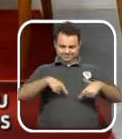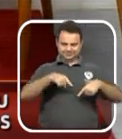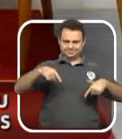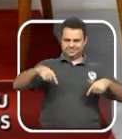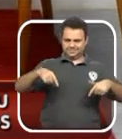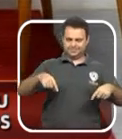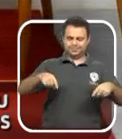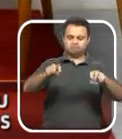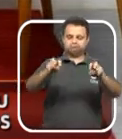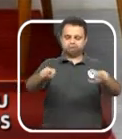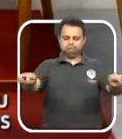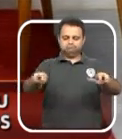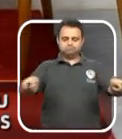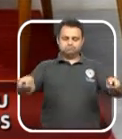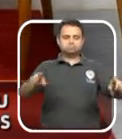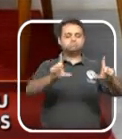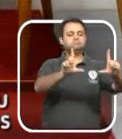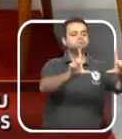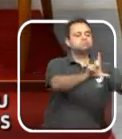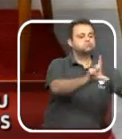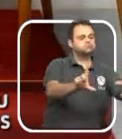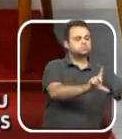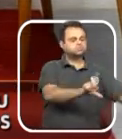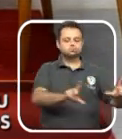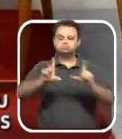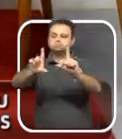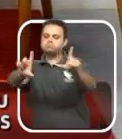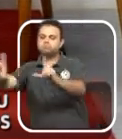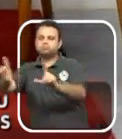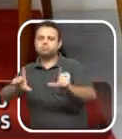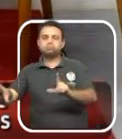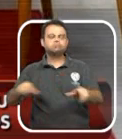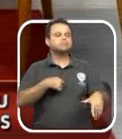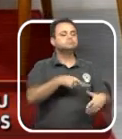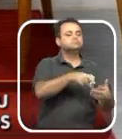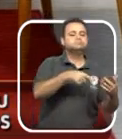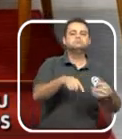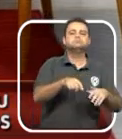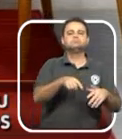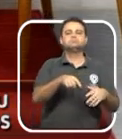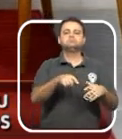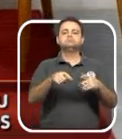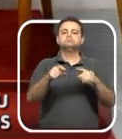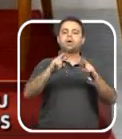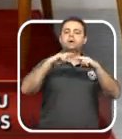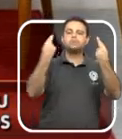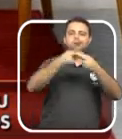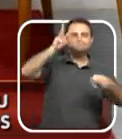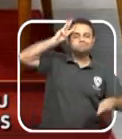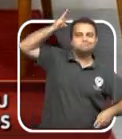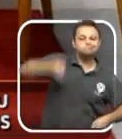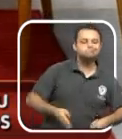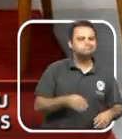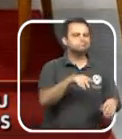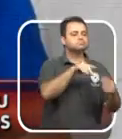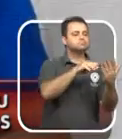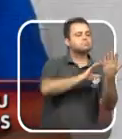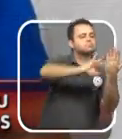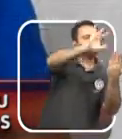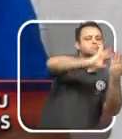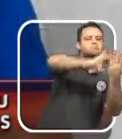as discussões aqui dentro. Sem dúvida, como eu disse, cada presidente que passa, né, pela casa, se